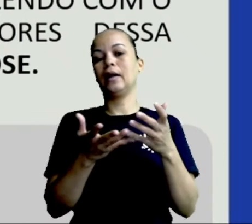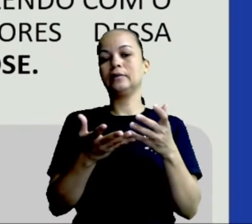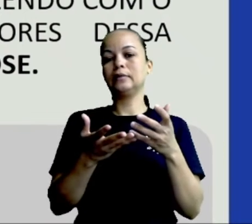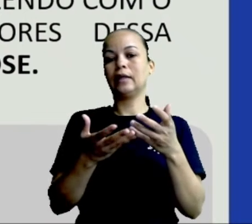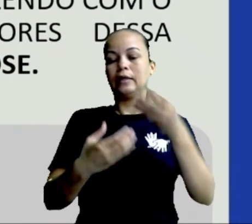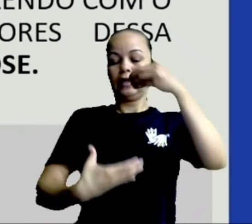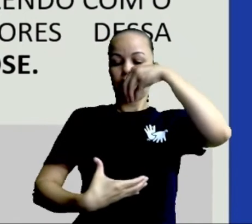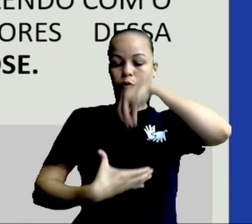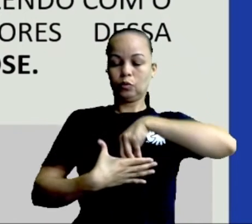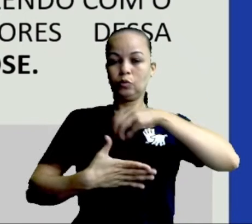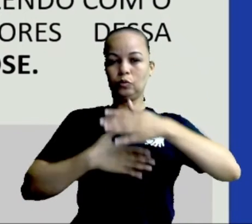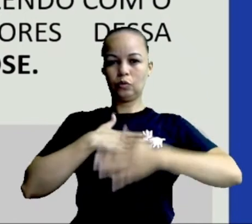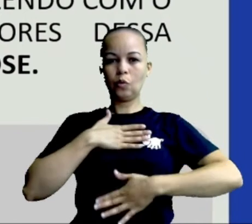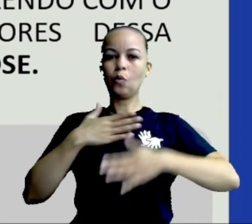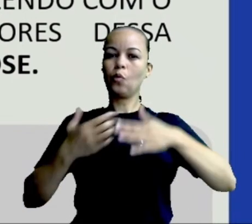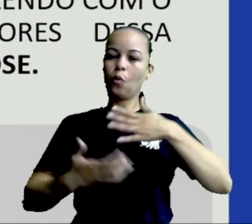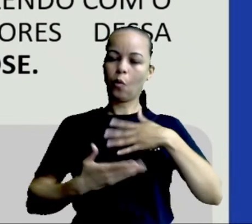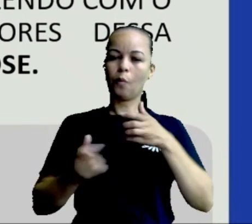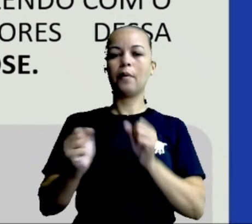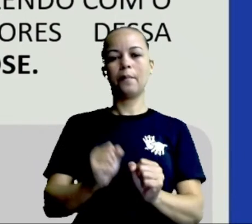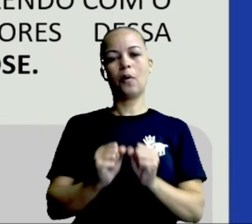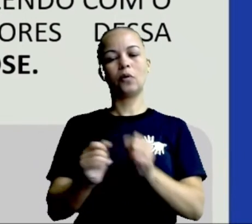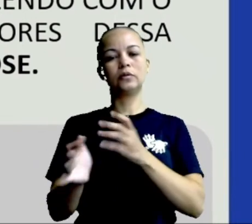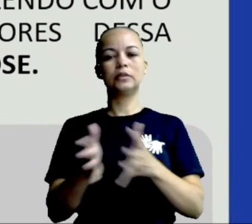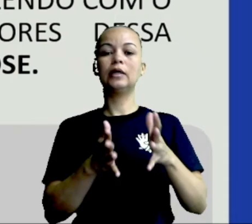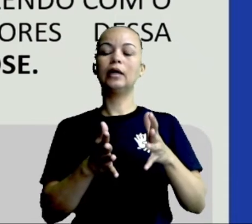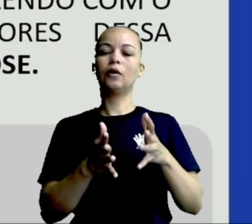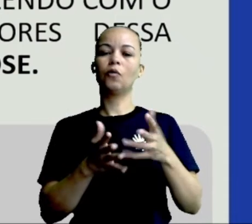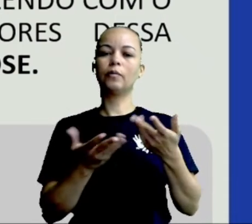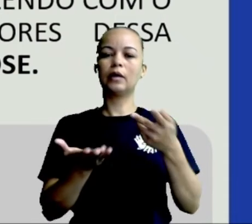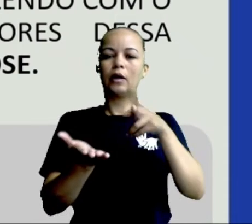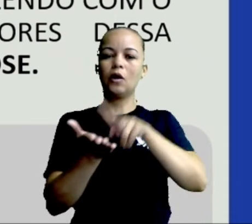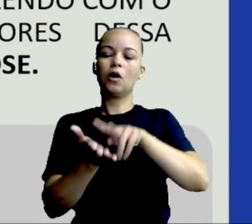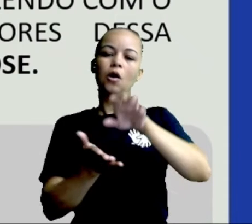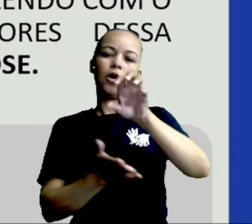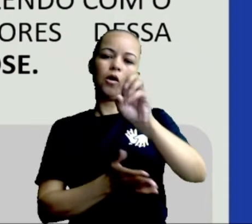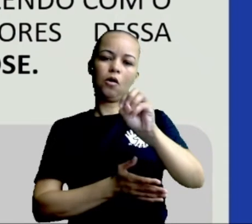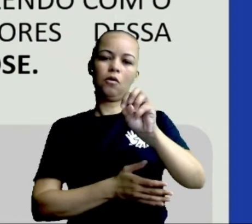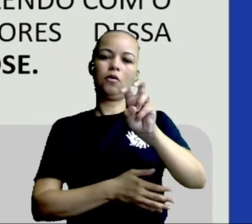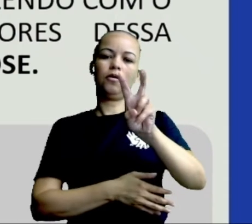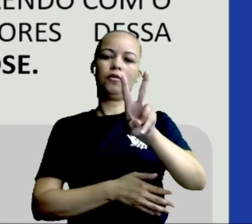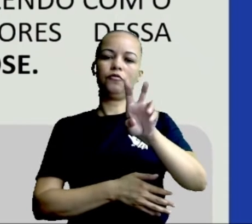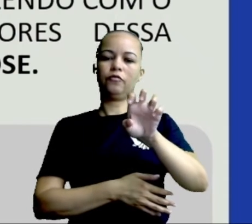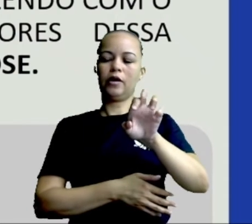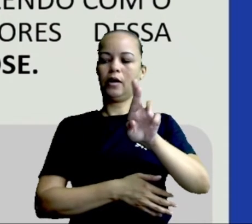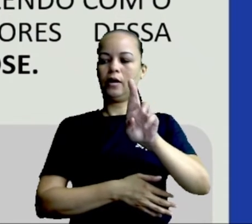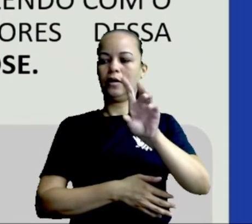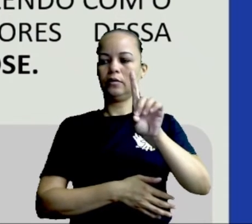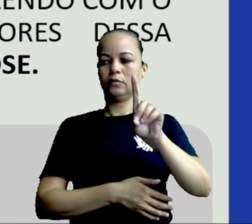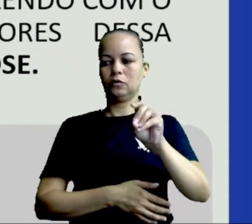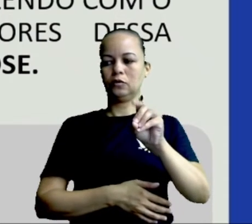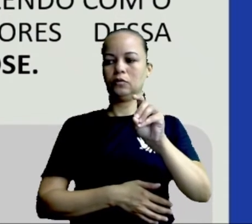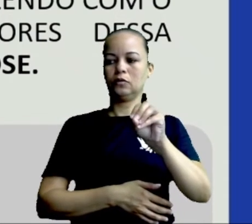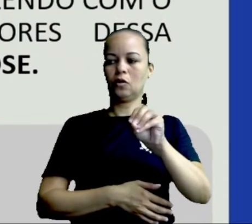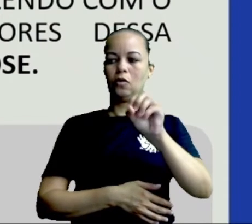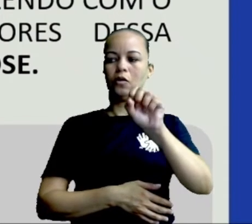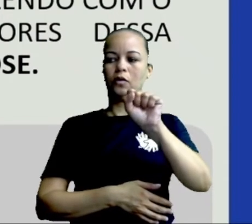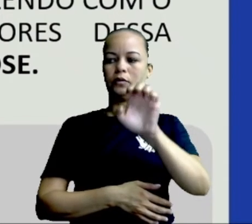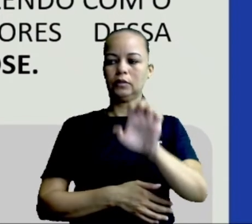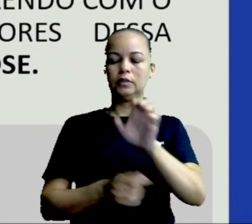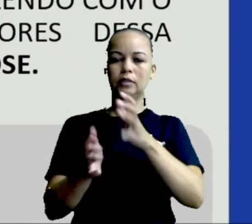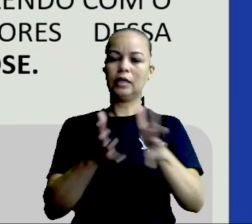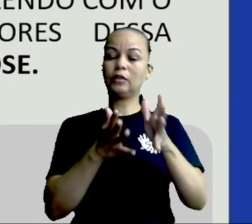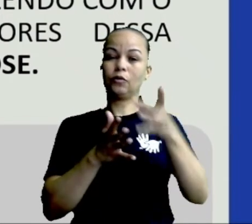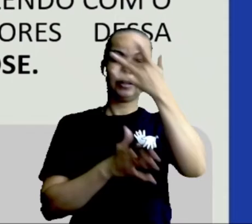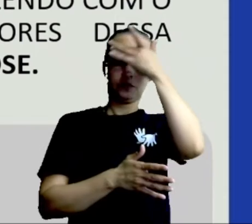seu organismo e pode entrar em um estado que nós chamamos de overdose, que é quando a pessoa consome de